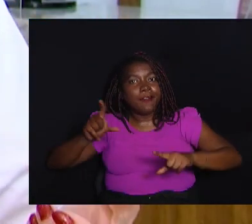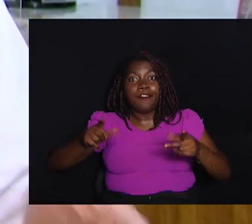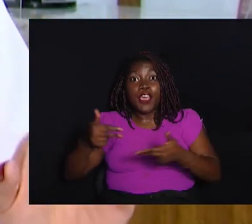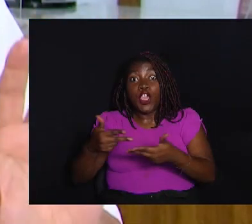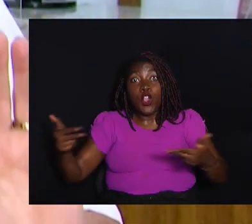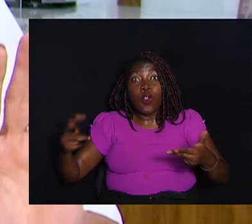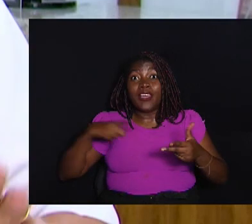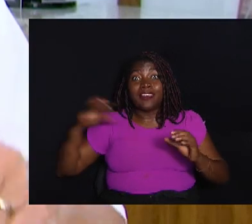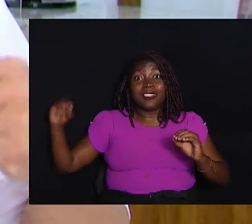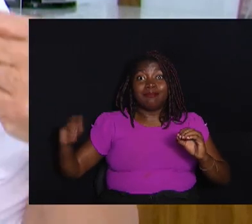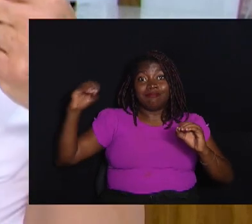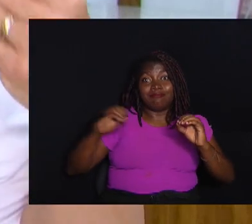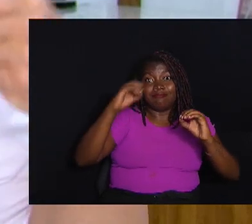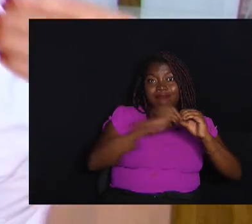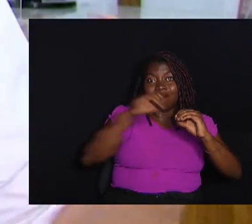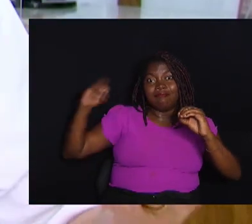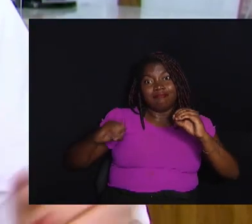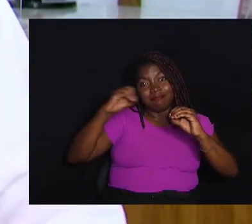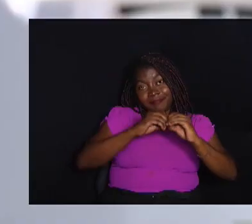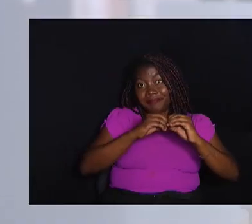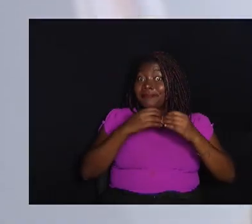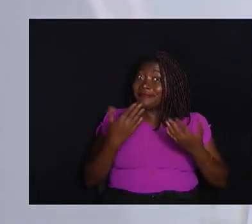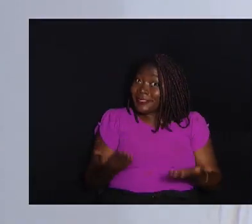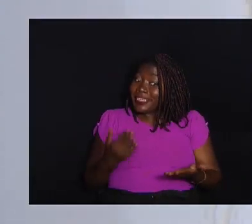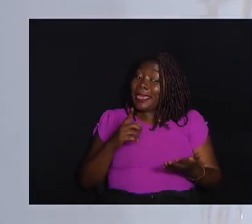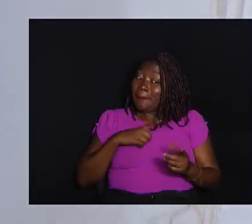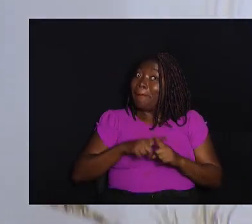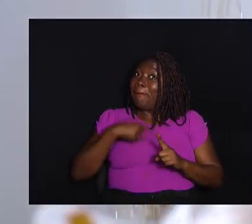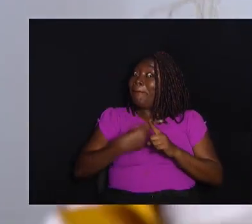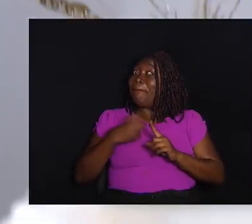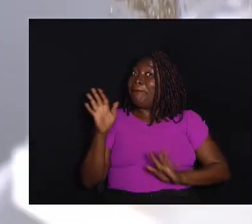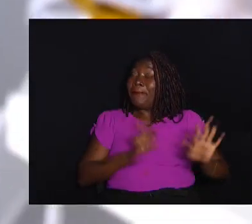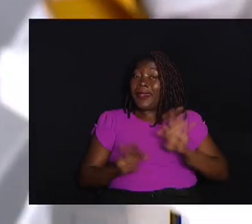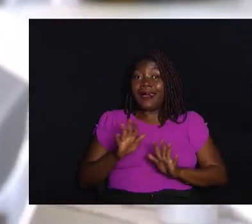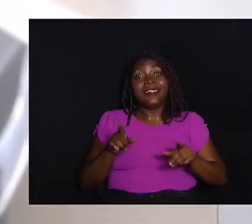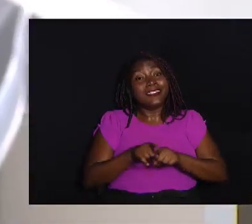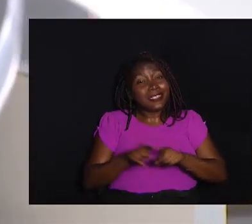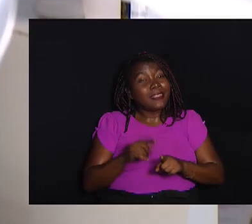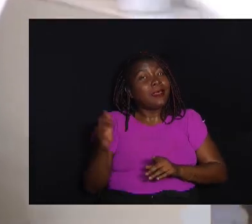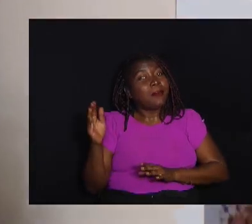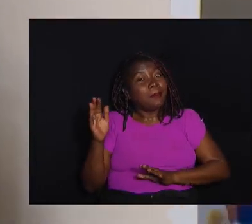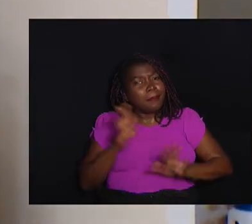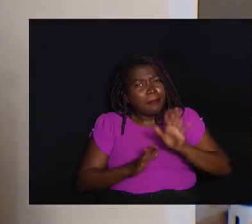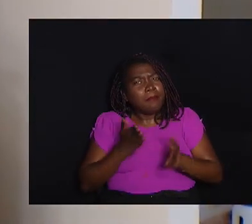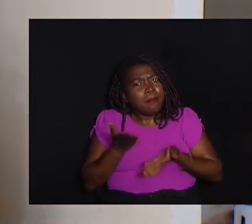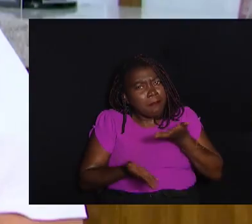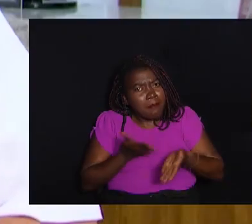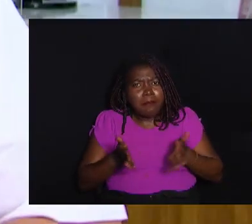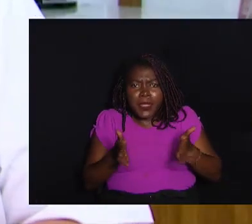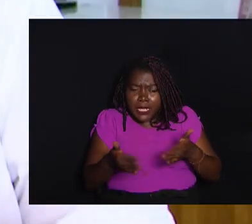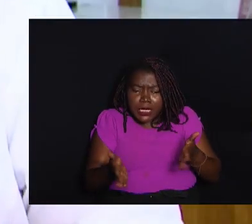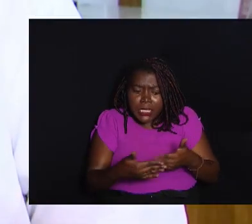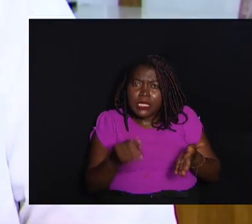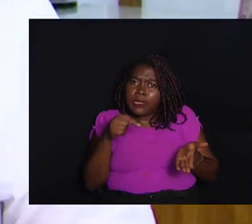ondas magnéticas. Então, a homeopatia tem mais esse adendo. E é importante preservar a embalagem tal como recebeu o produto.